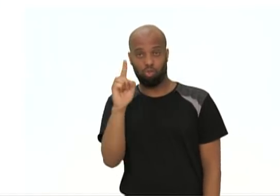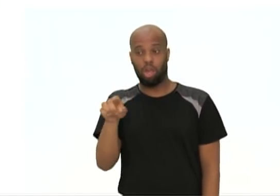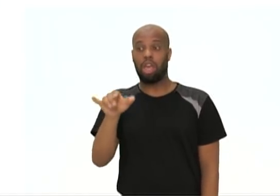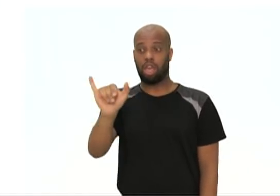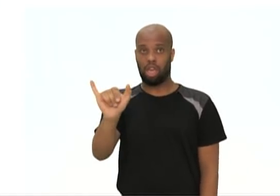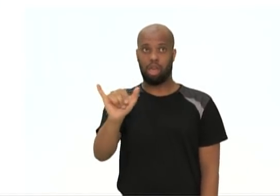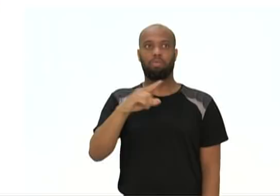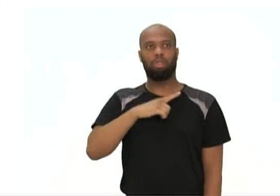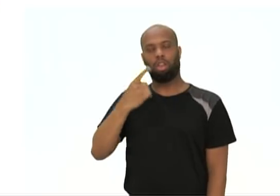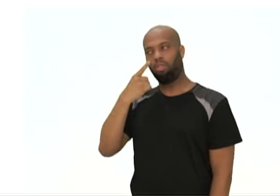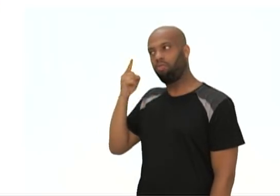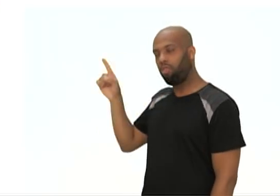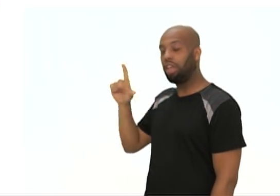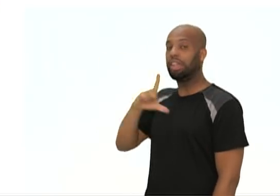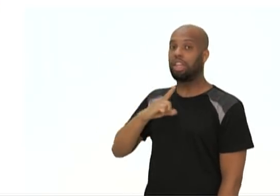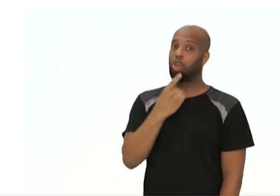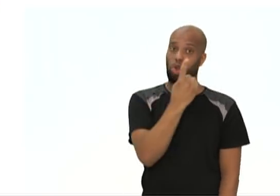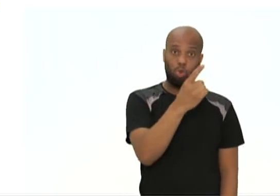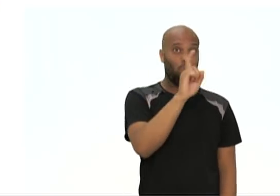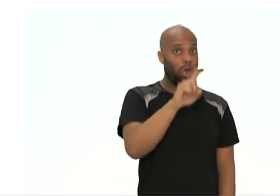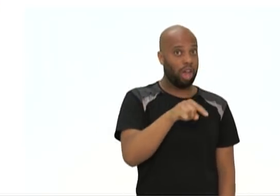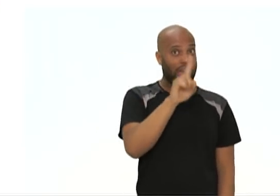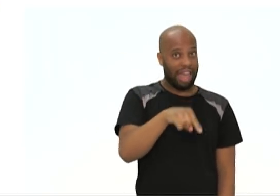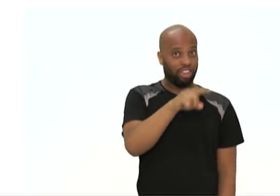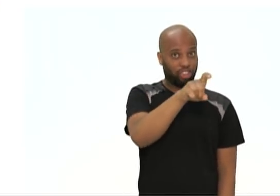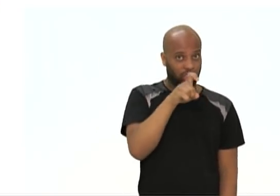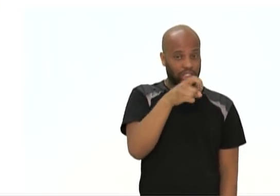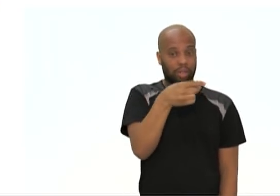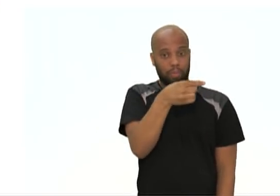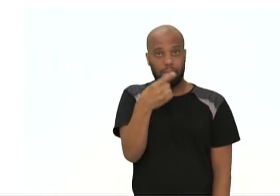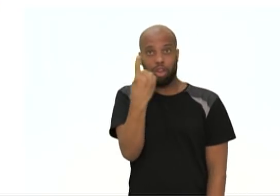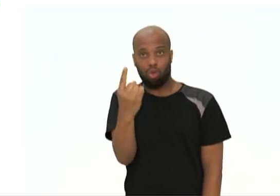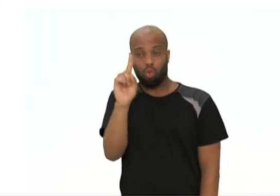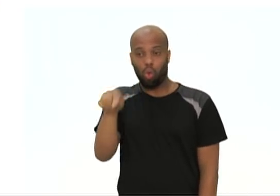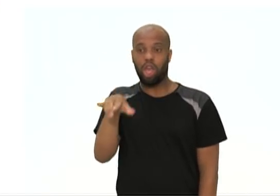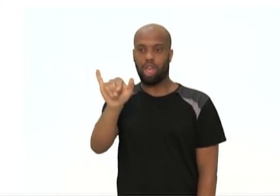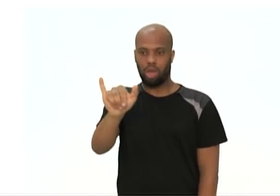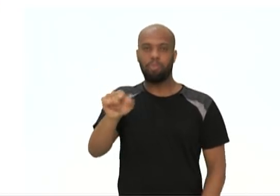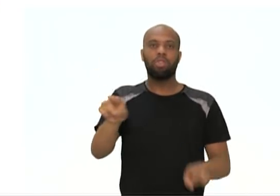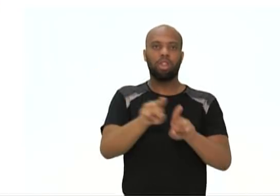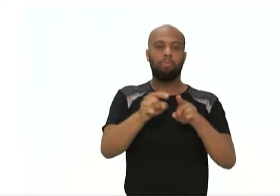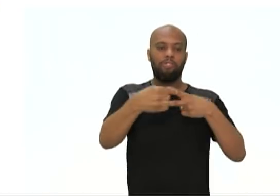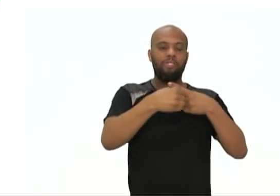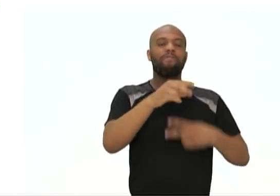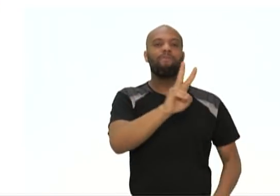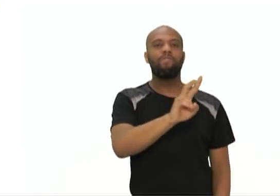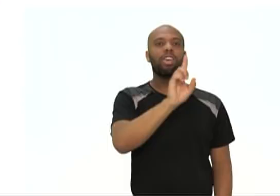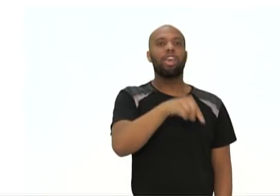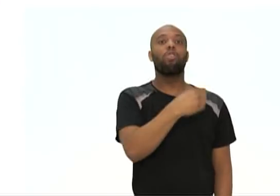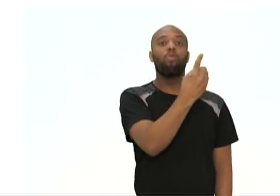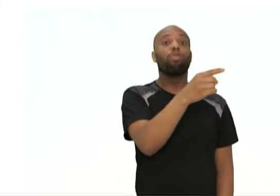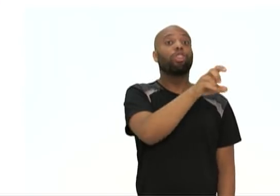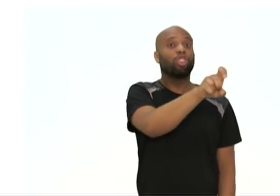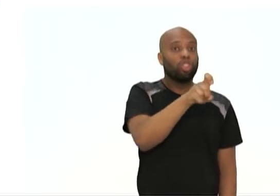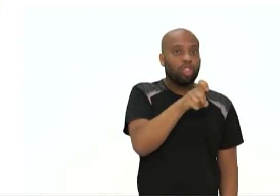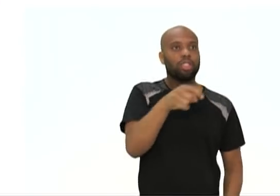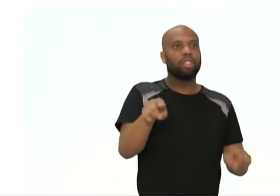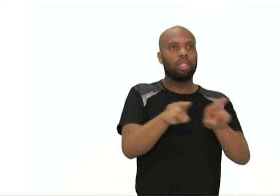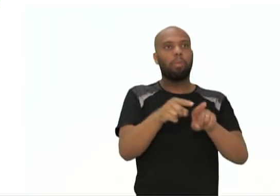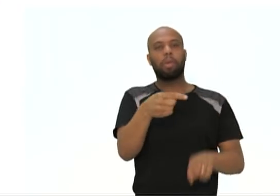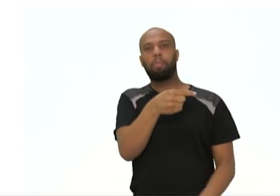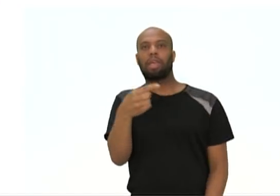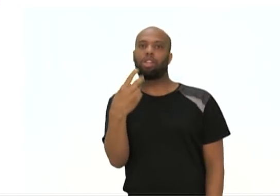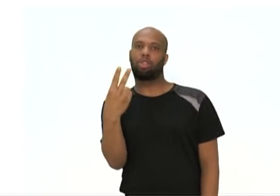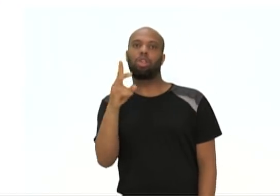ó, 1 para x menos 1 para o y. O vértice, 1 para x menos 2. Então, o vértice está